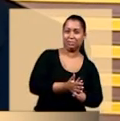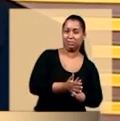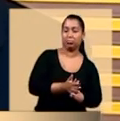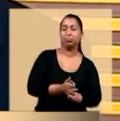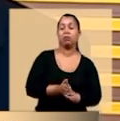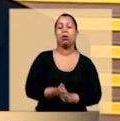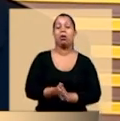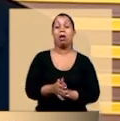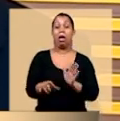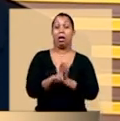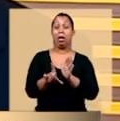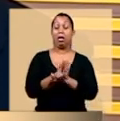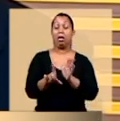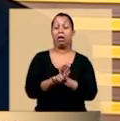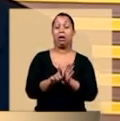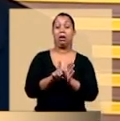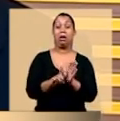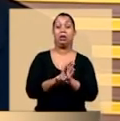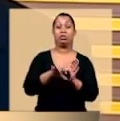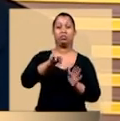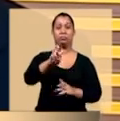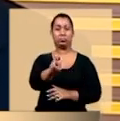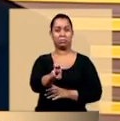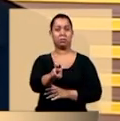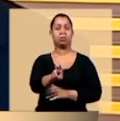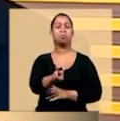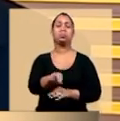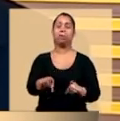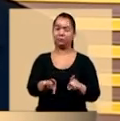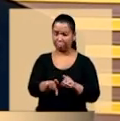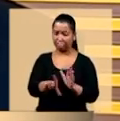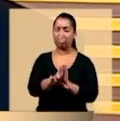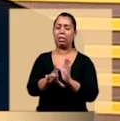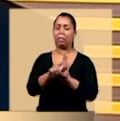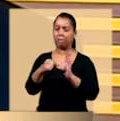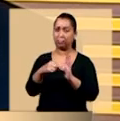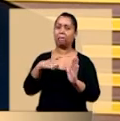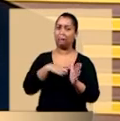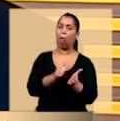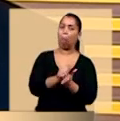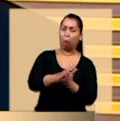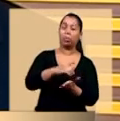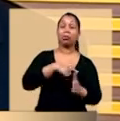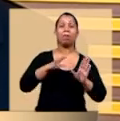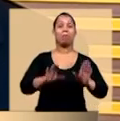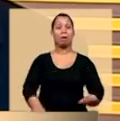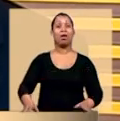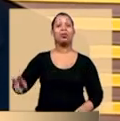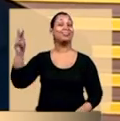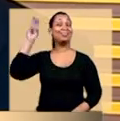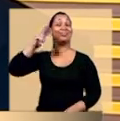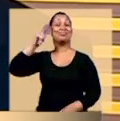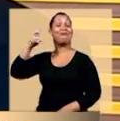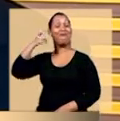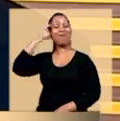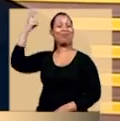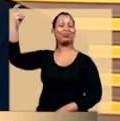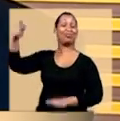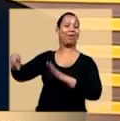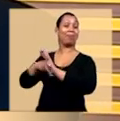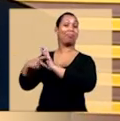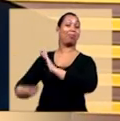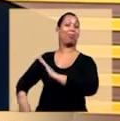na Lei 9029 de 95, há previsão, há sanções, mas, de fato, é a história, quer dizer, a